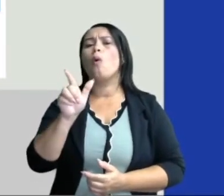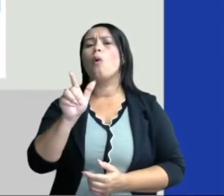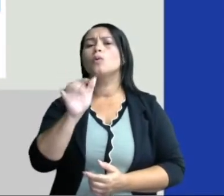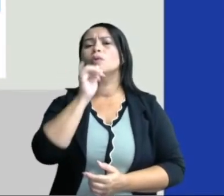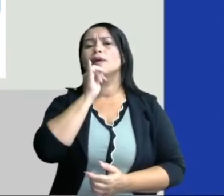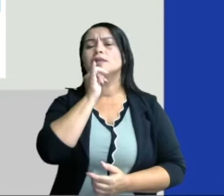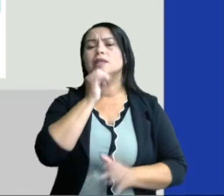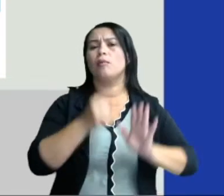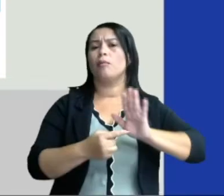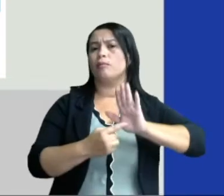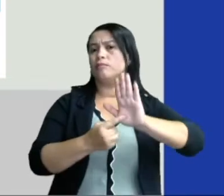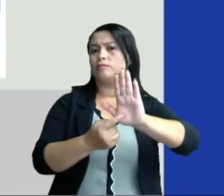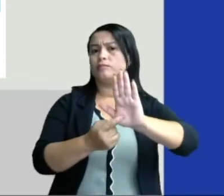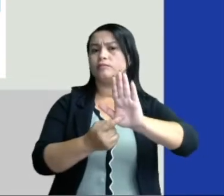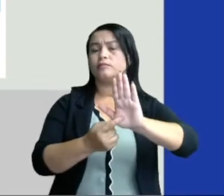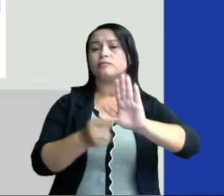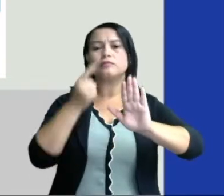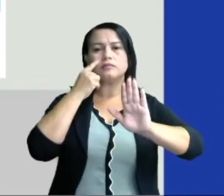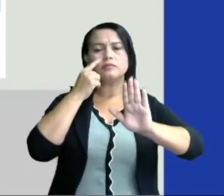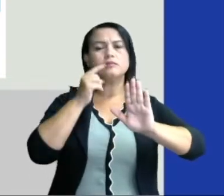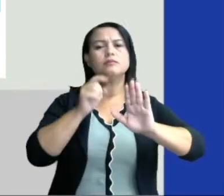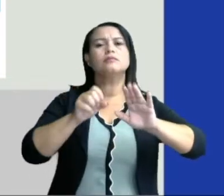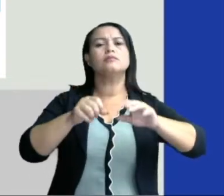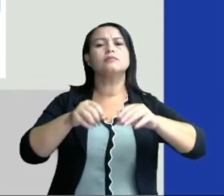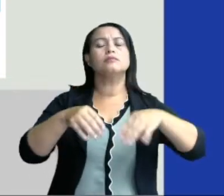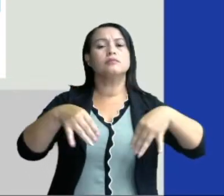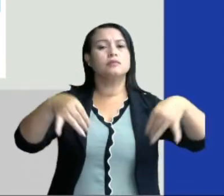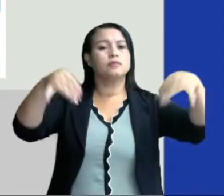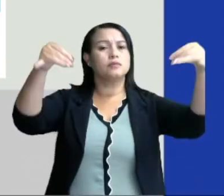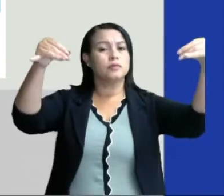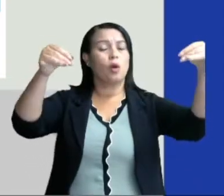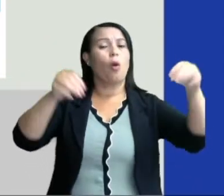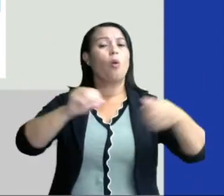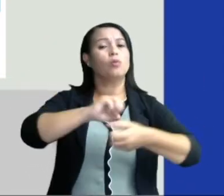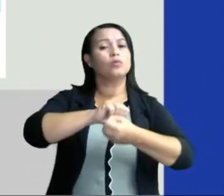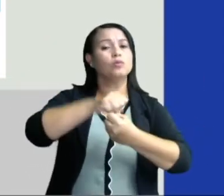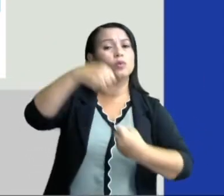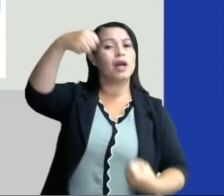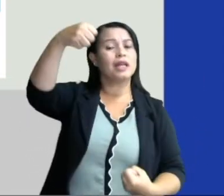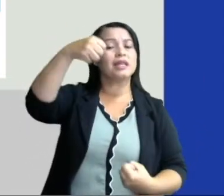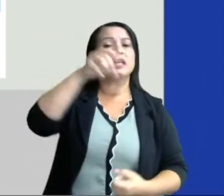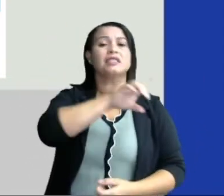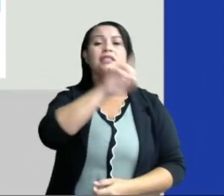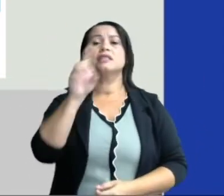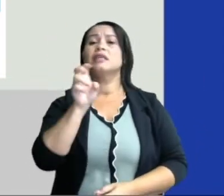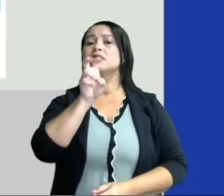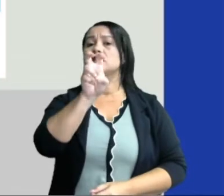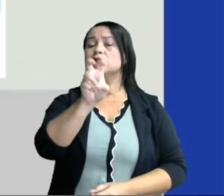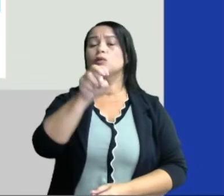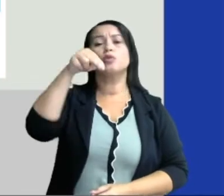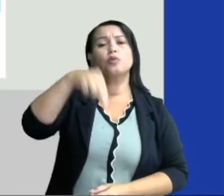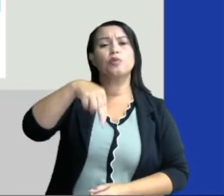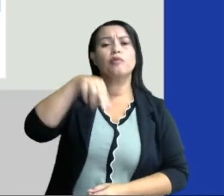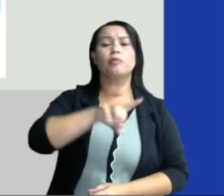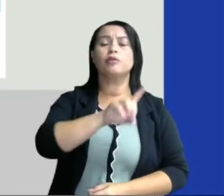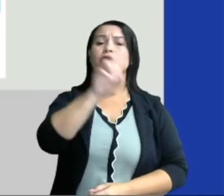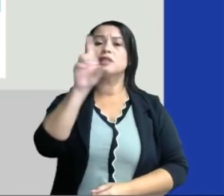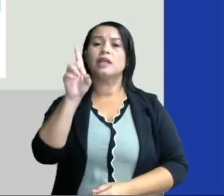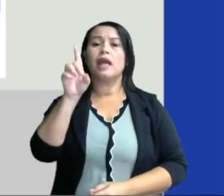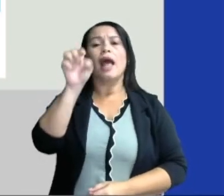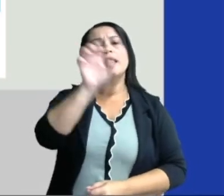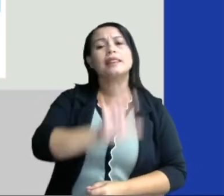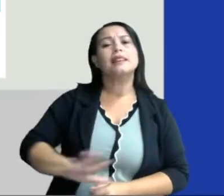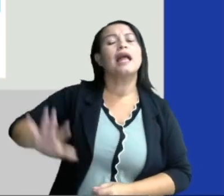Outro exemplo para vocês. Um cartaz escrito 5 de novembro, Dia Nacional da